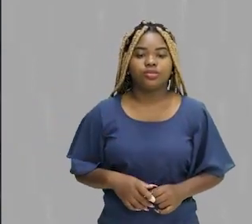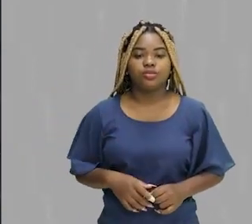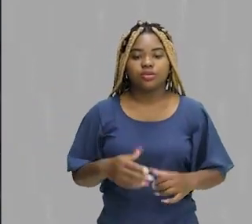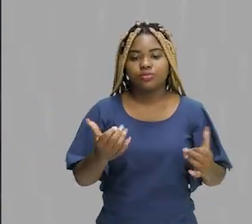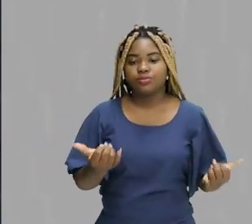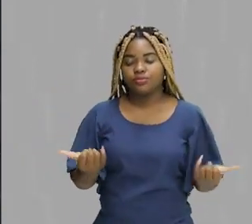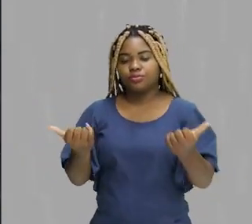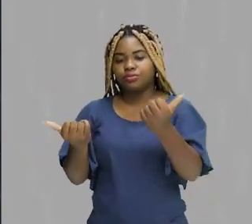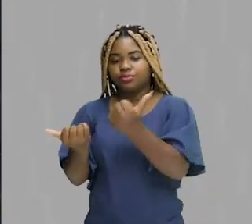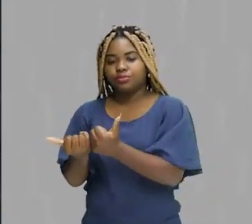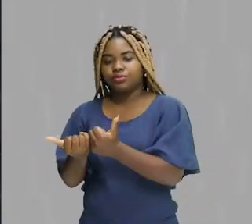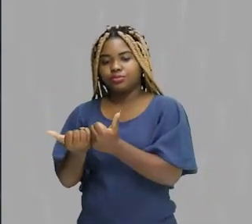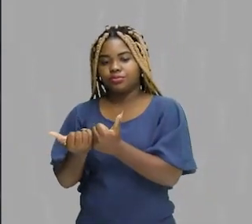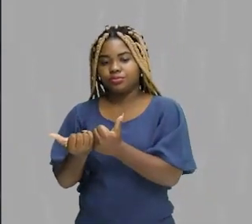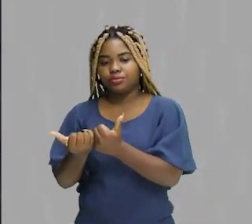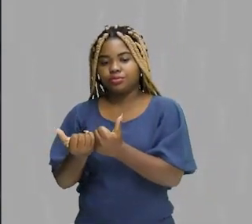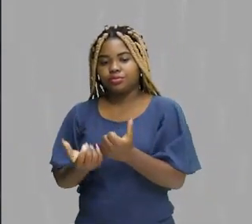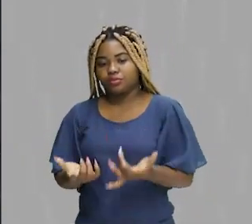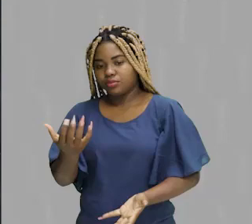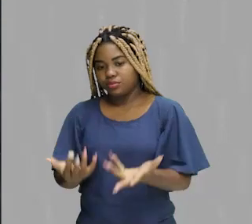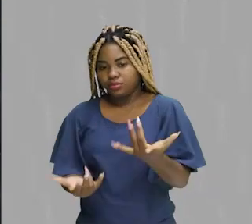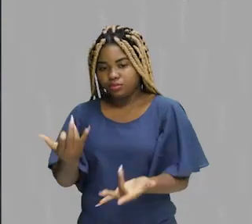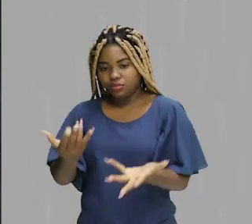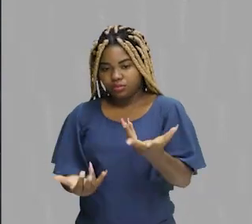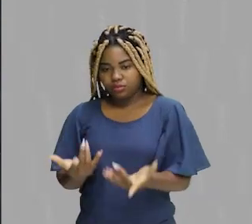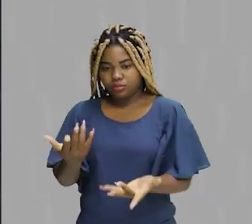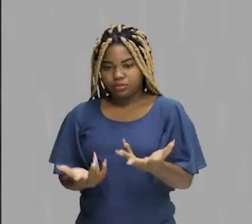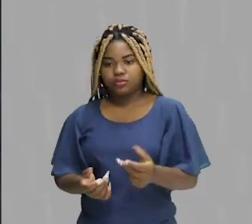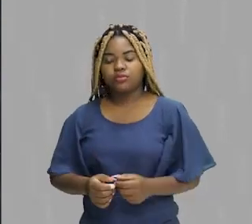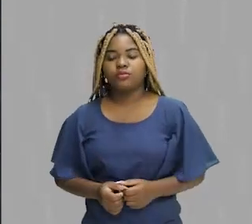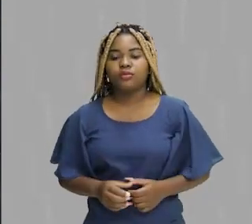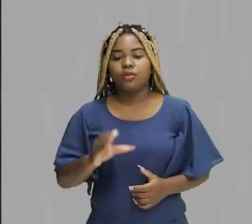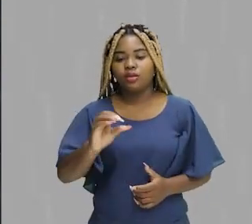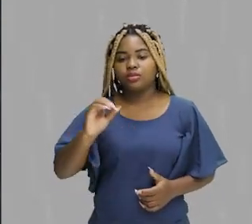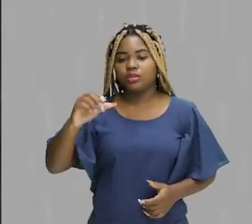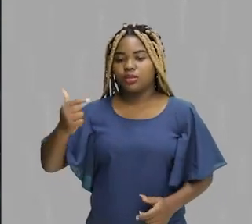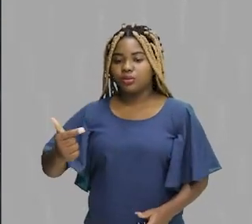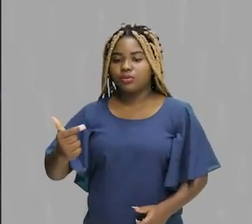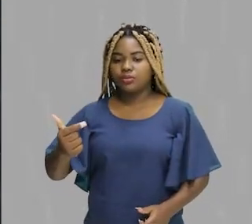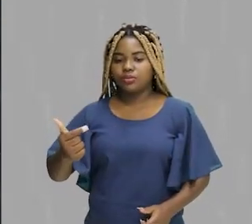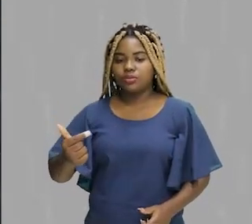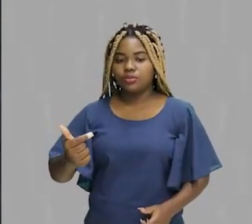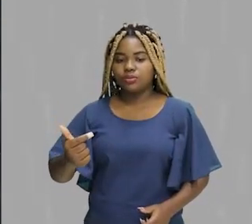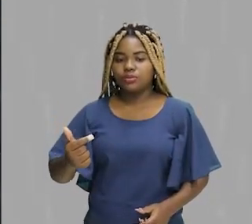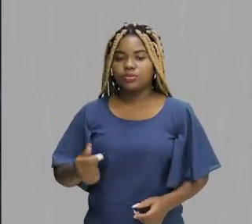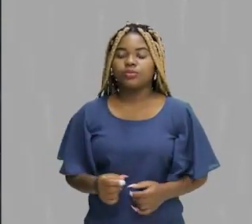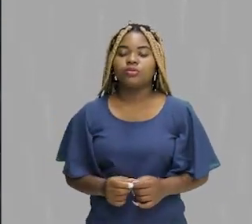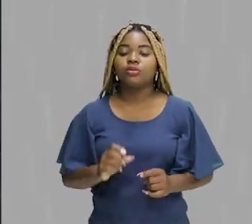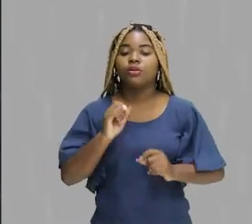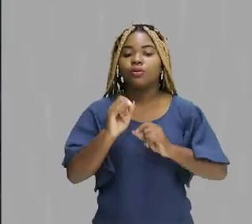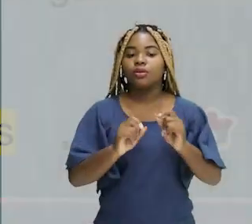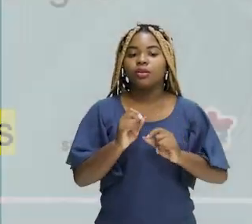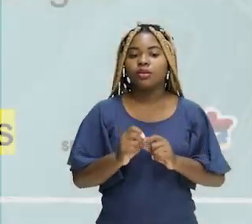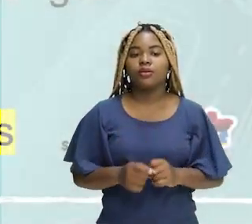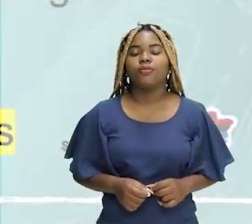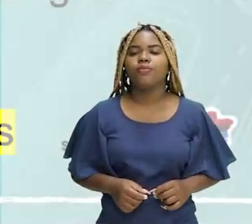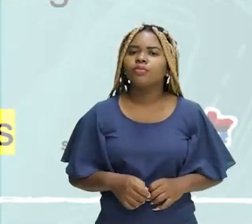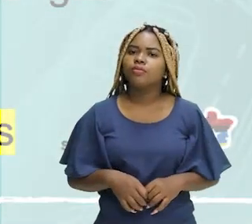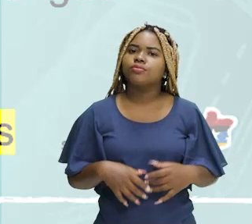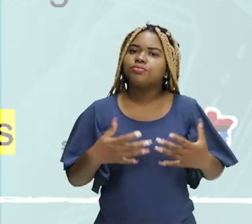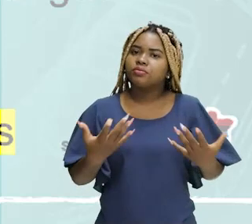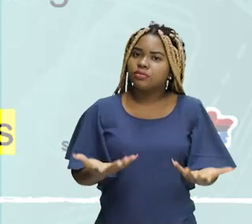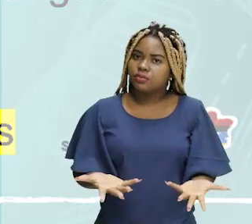em energia elétrica. Nesse caso, a massa de CO2 lançada na atmosfera será de... Olha